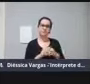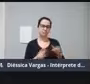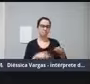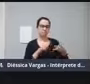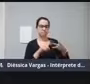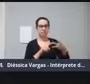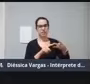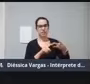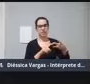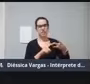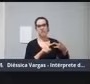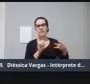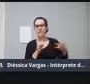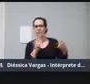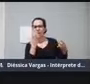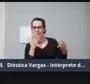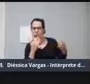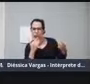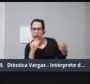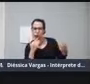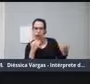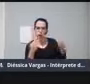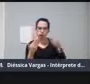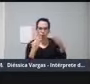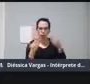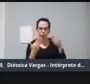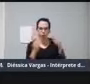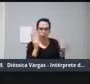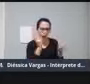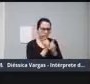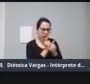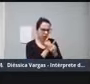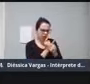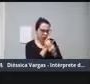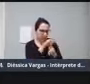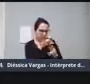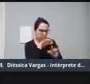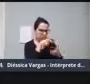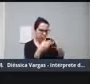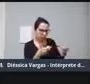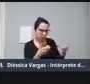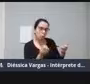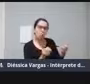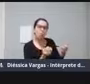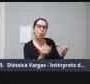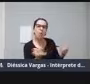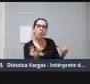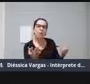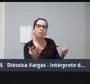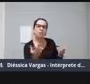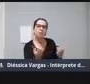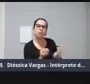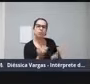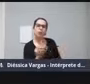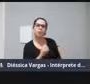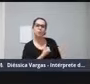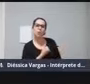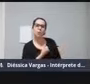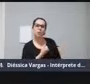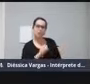crianças com dúvida, encontram um animalzinho, tem dúvida, eu sempre falo, conta o número de patinhas, né,